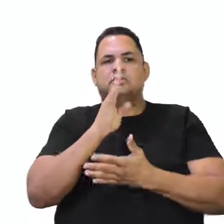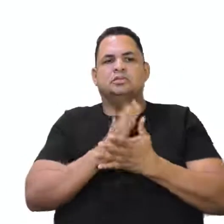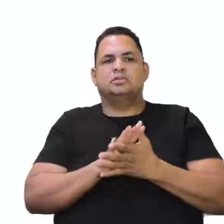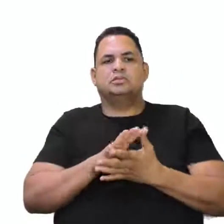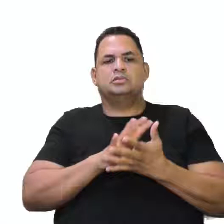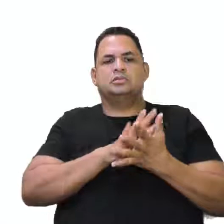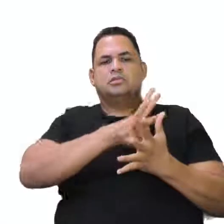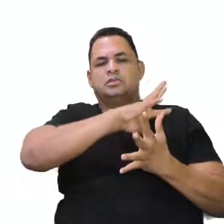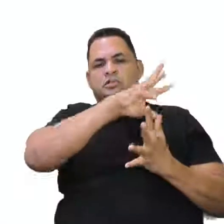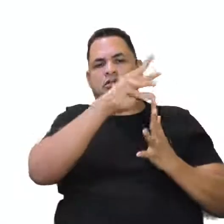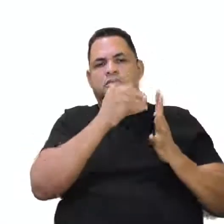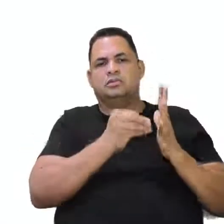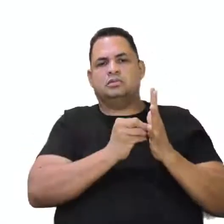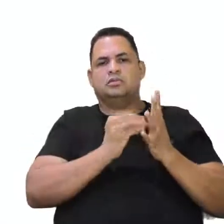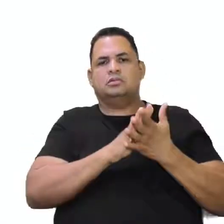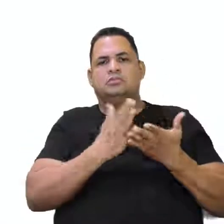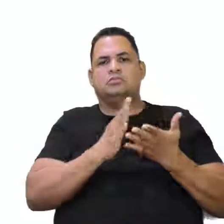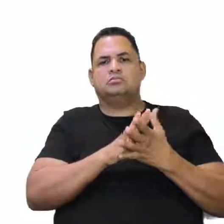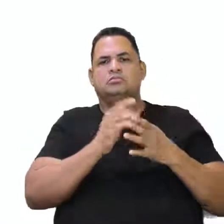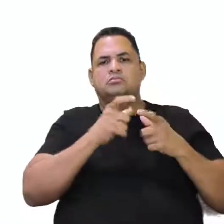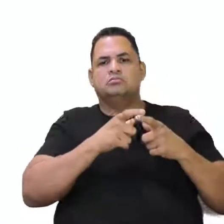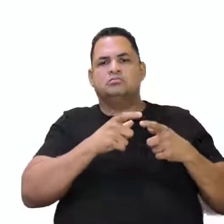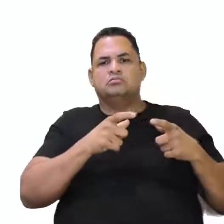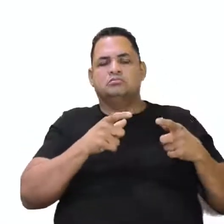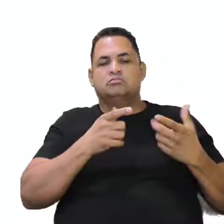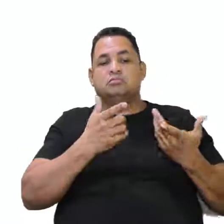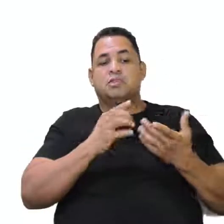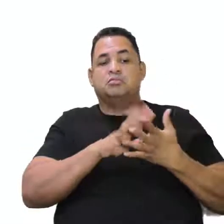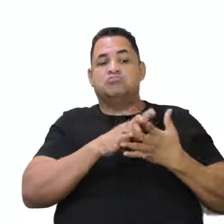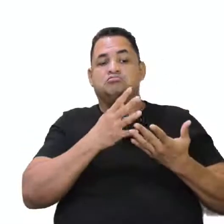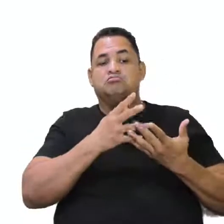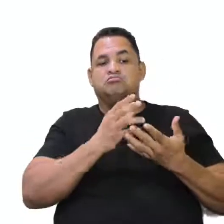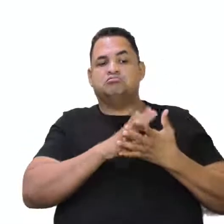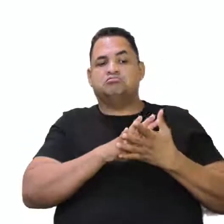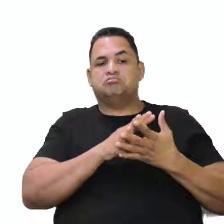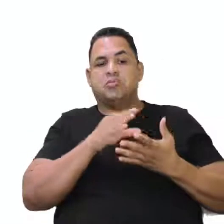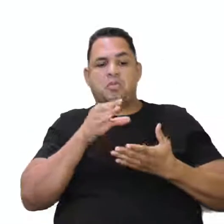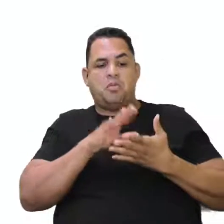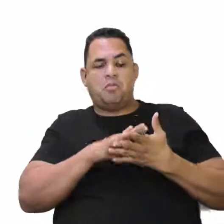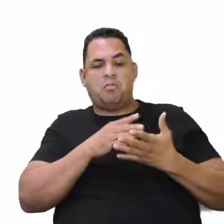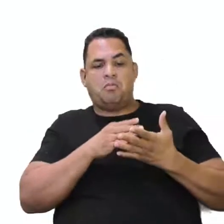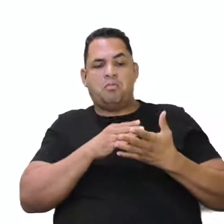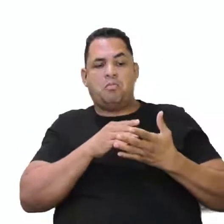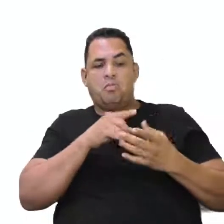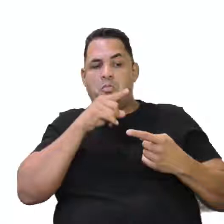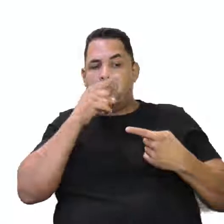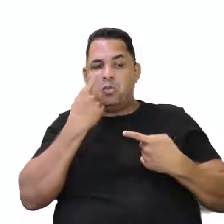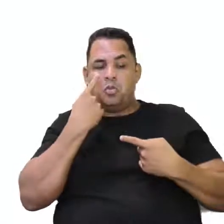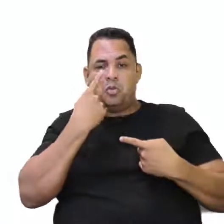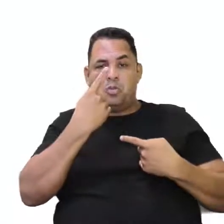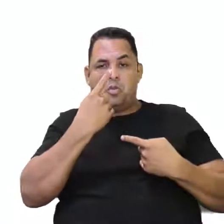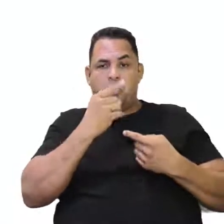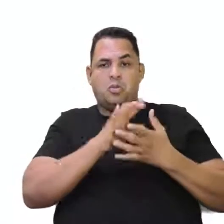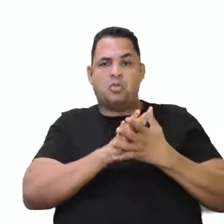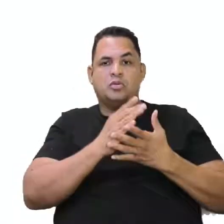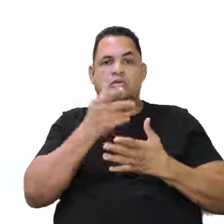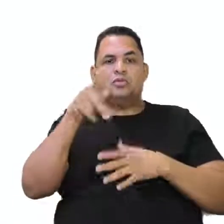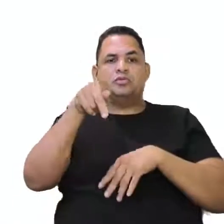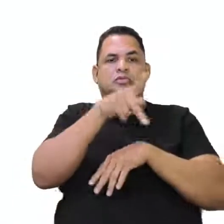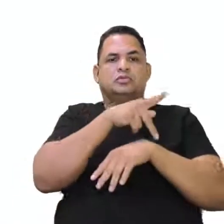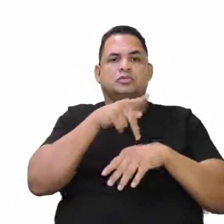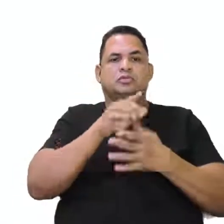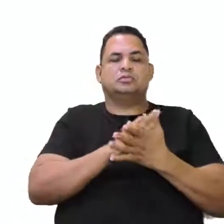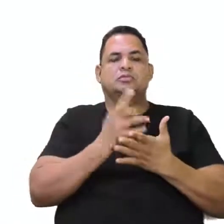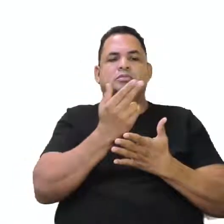a região amazônica desperta um crescente interesse internacional, não somente por sua biodiversidade, mas